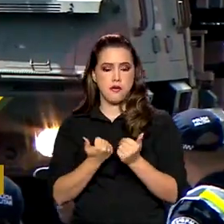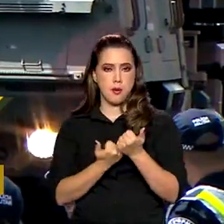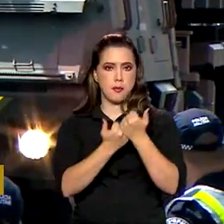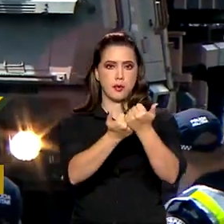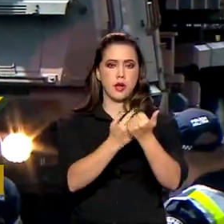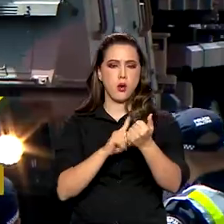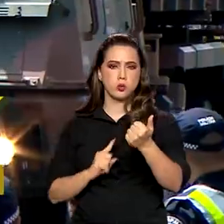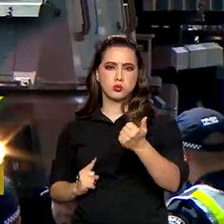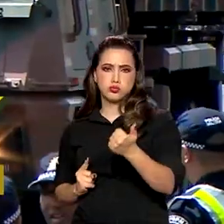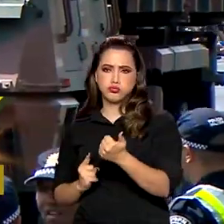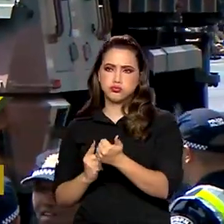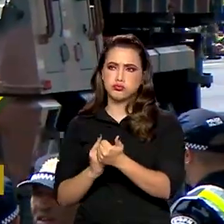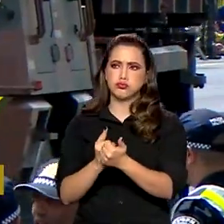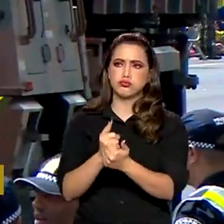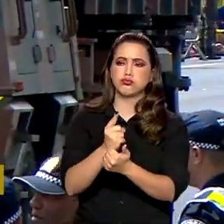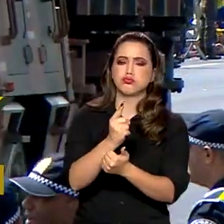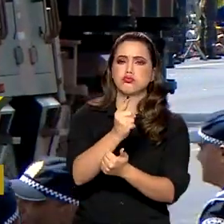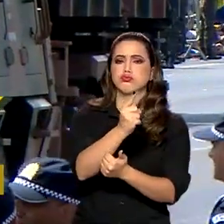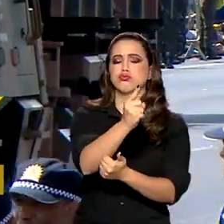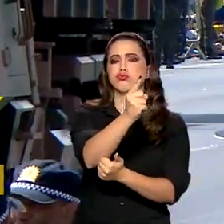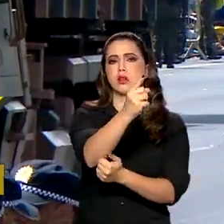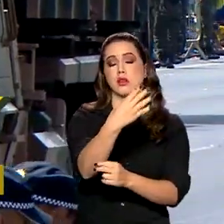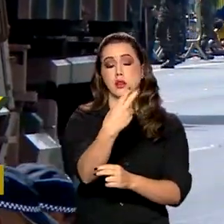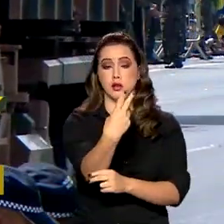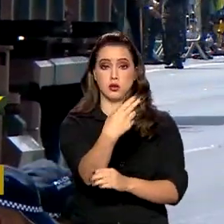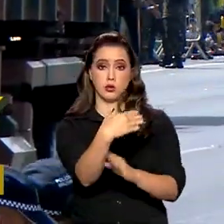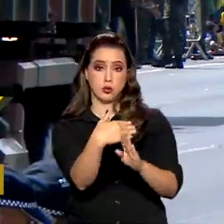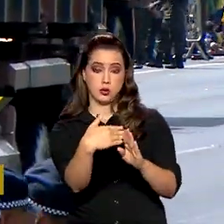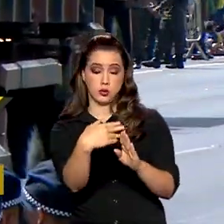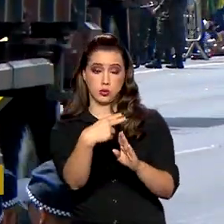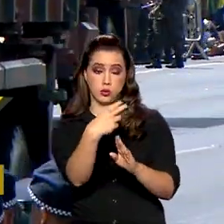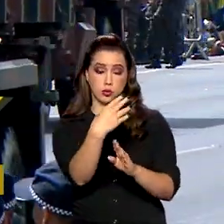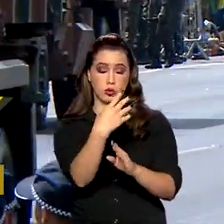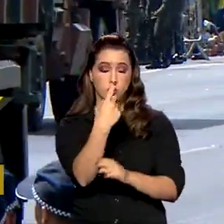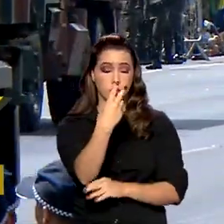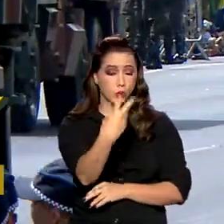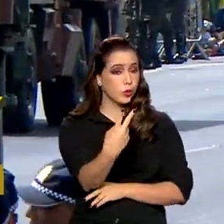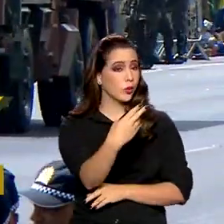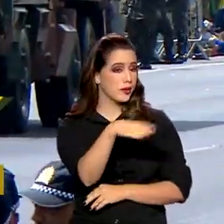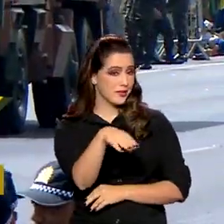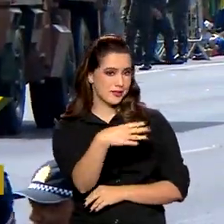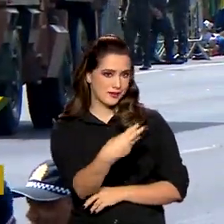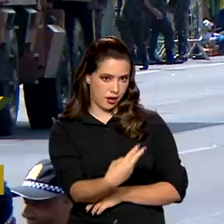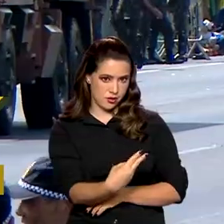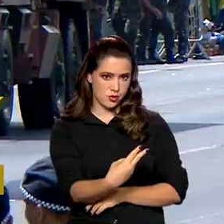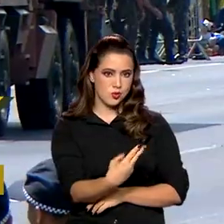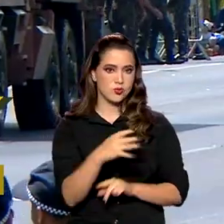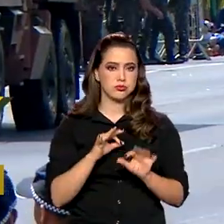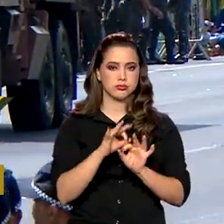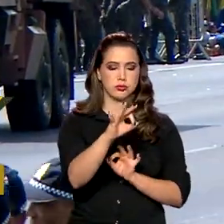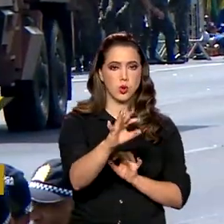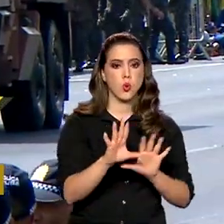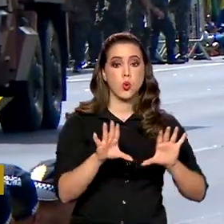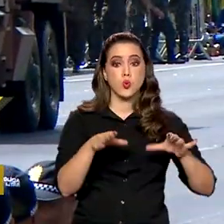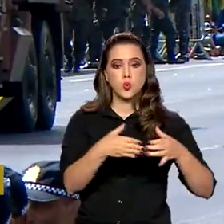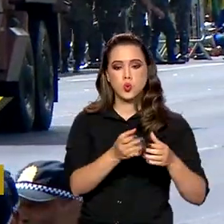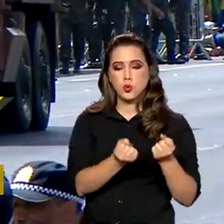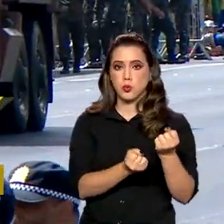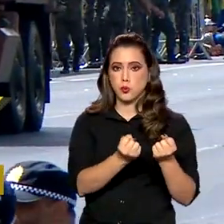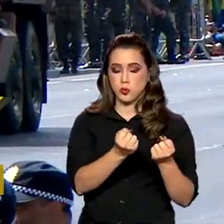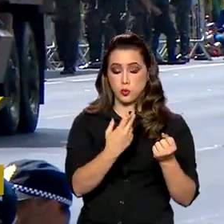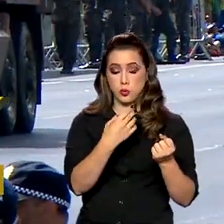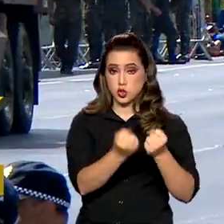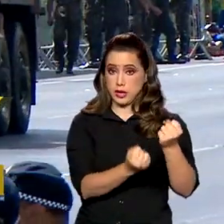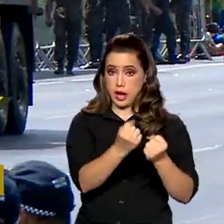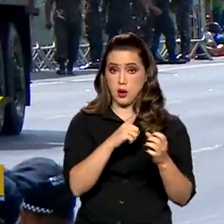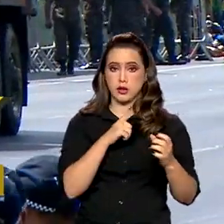trajetória, realizar ajustagens e calcular o tiro. Uma viatura meteorológica, responsável por realizar o levantamento